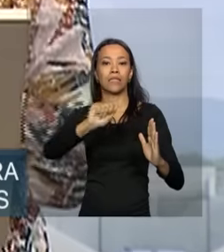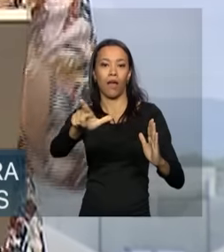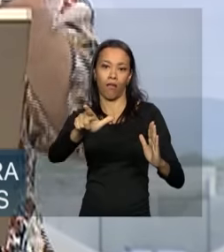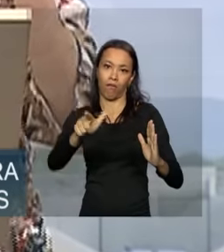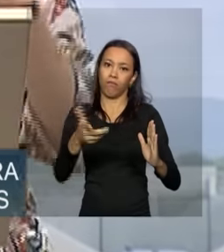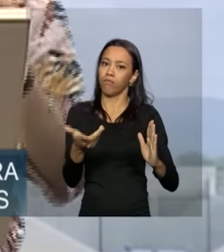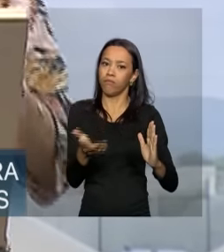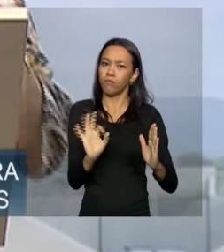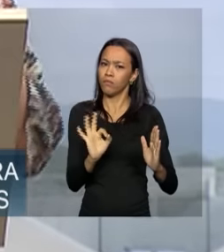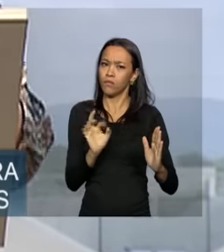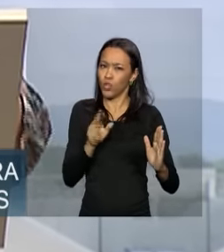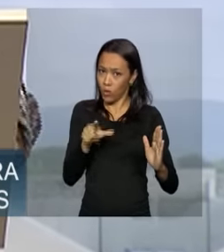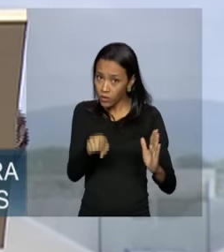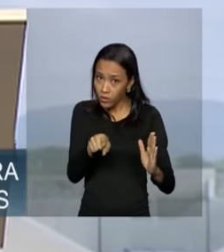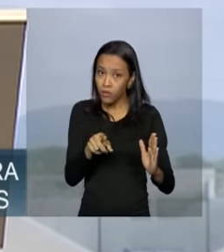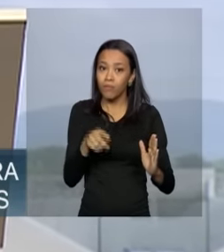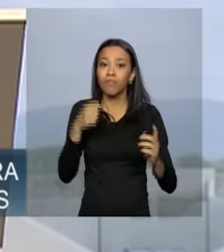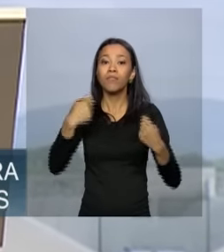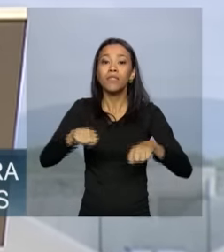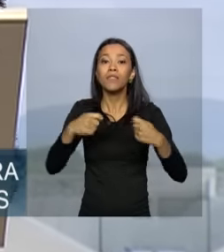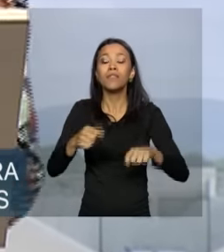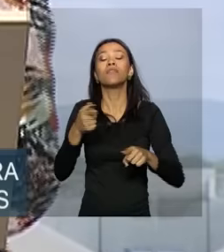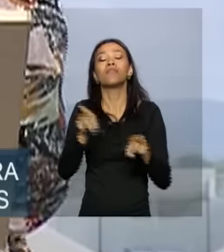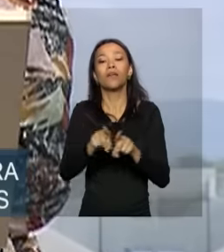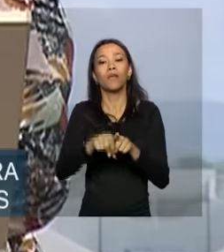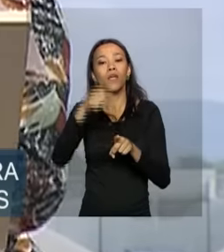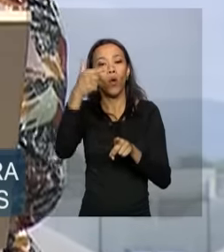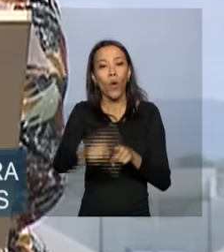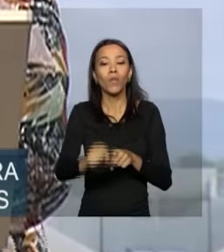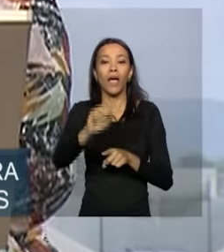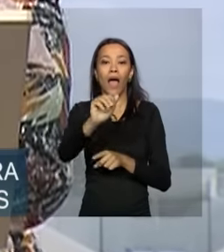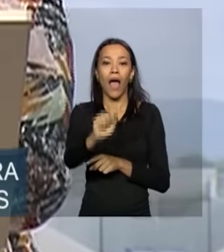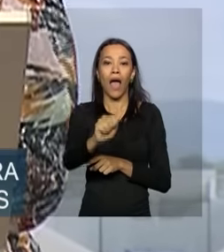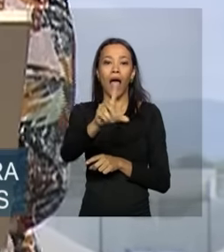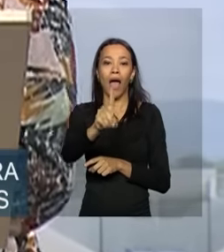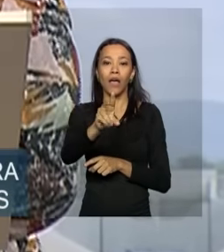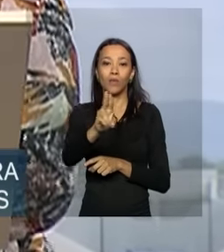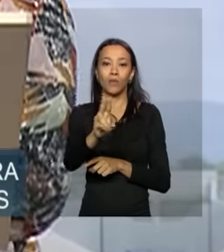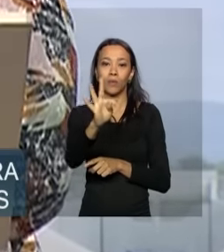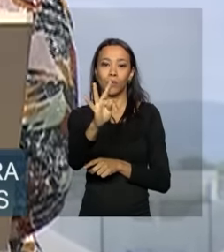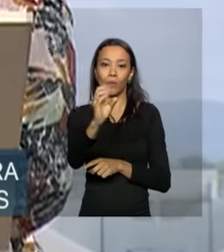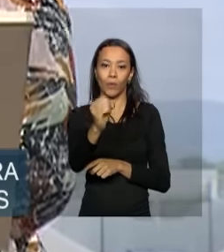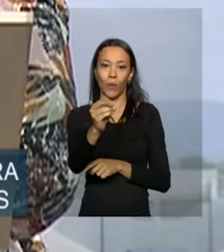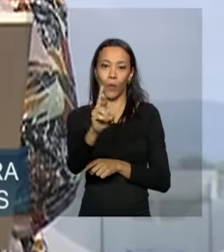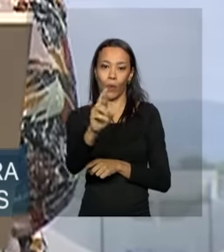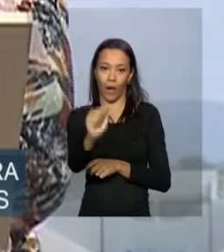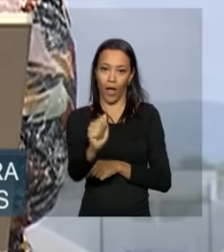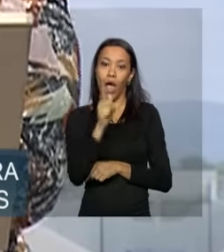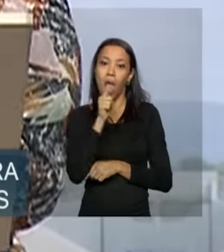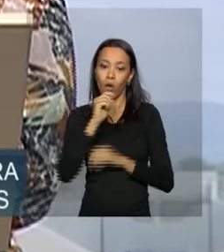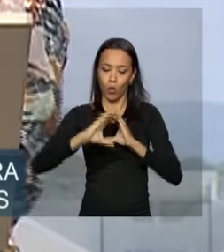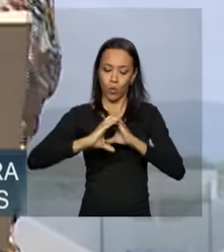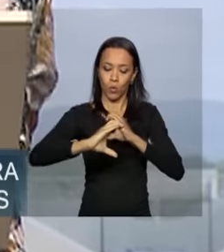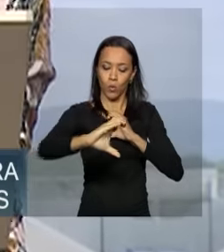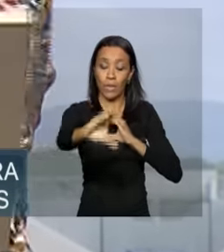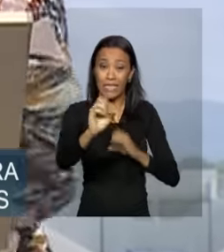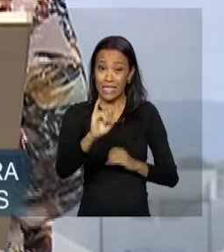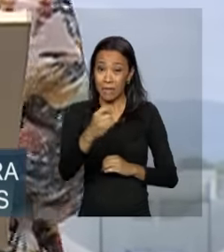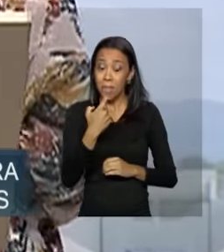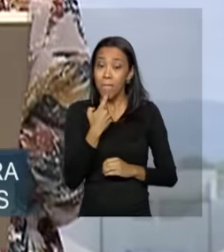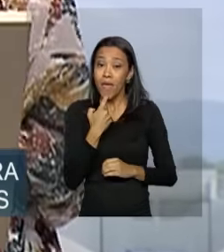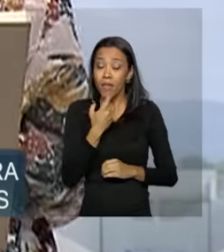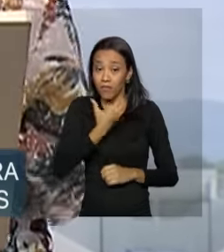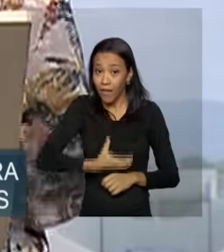eu acho a importância da adutora. Eu, perto do Natal, quero dizer que se eu não vier, eu estarei pensando